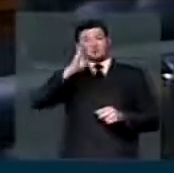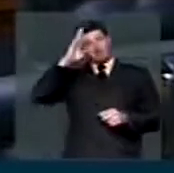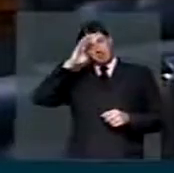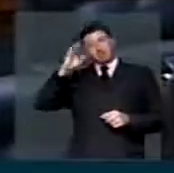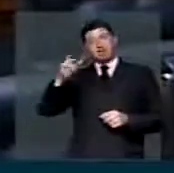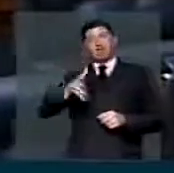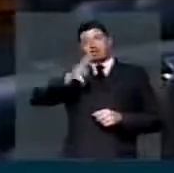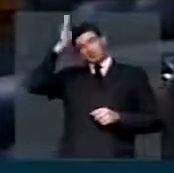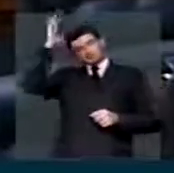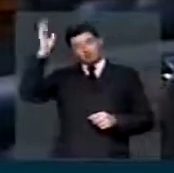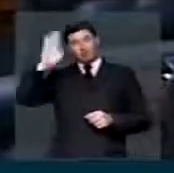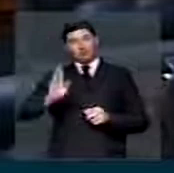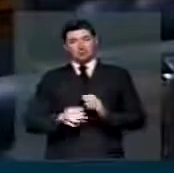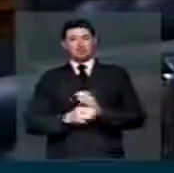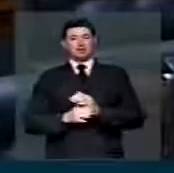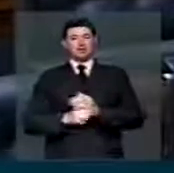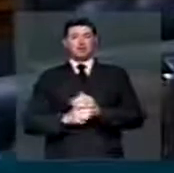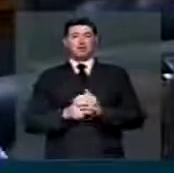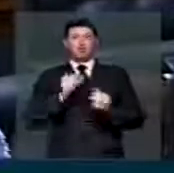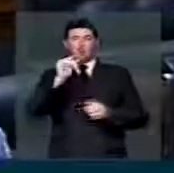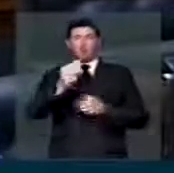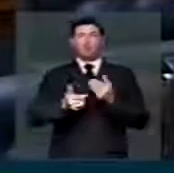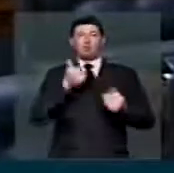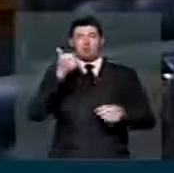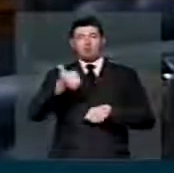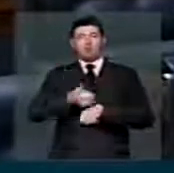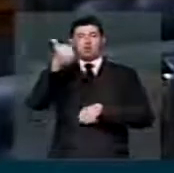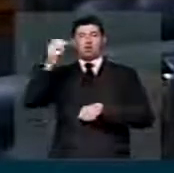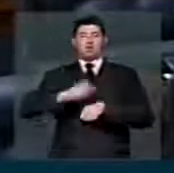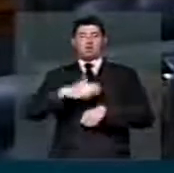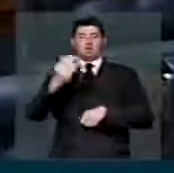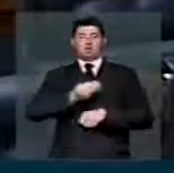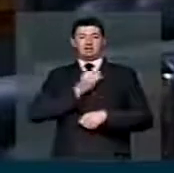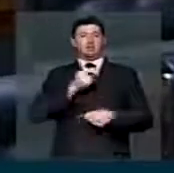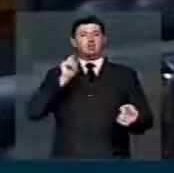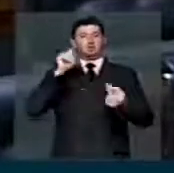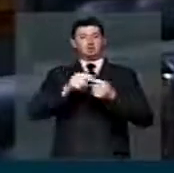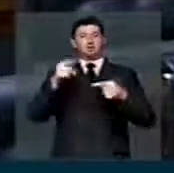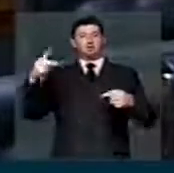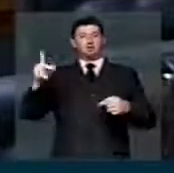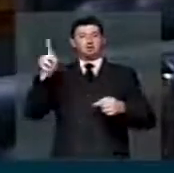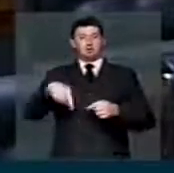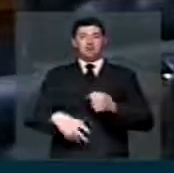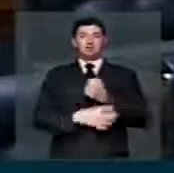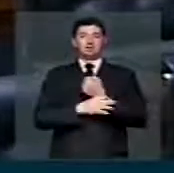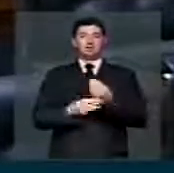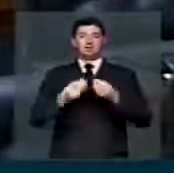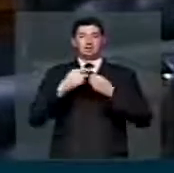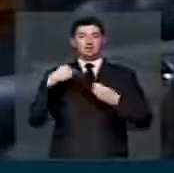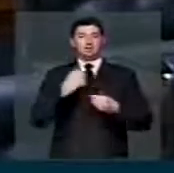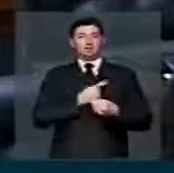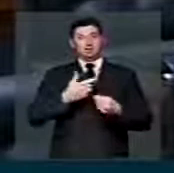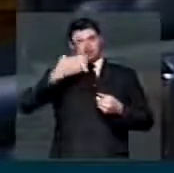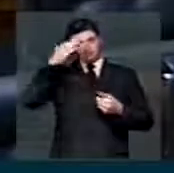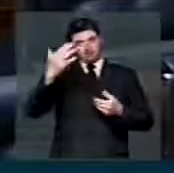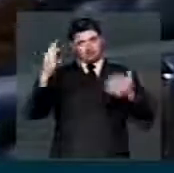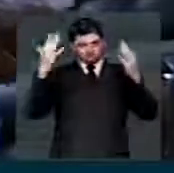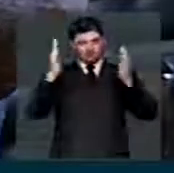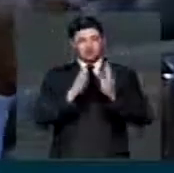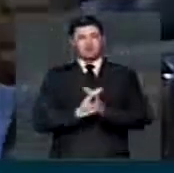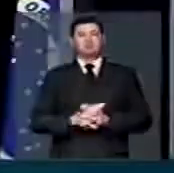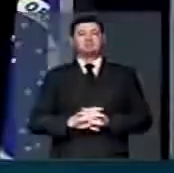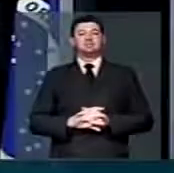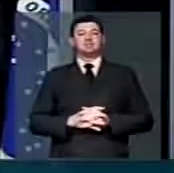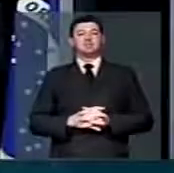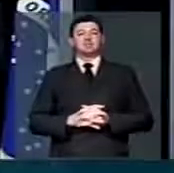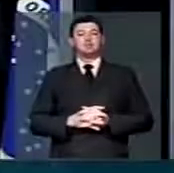militares e corpo de bombeiro um pouco de condições para que eles possam cumprir sua missão, que é de nos dar segurança. Obrigado e parabéns.